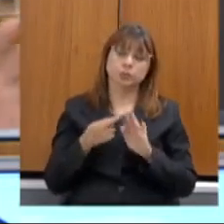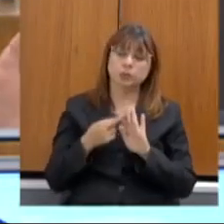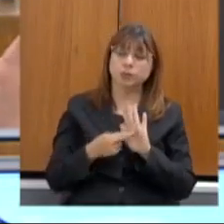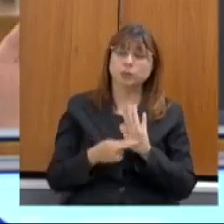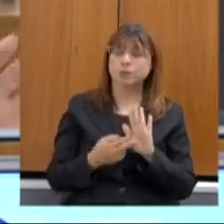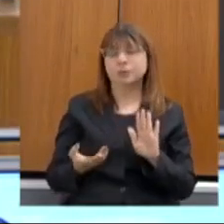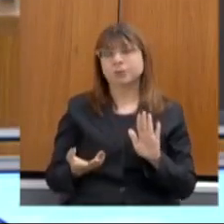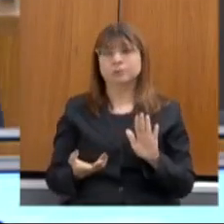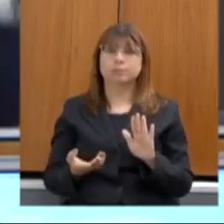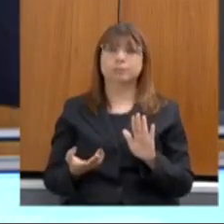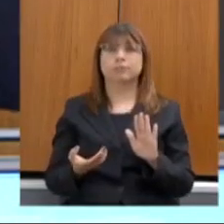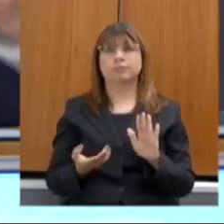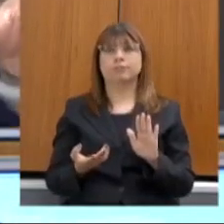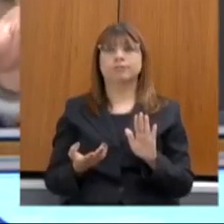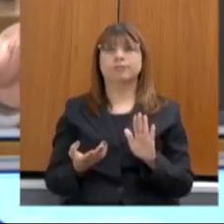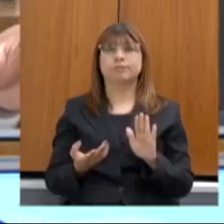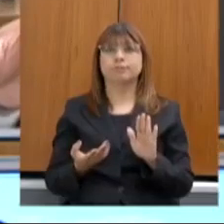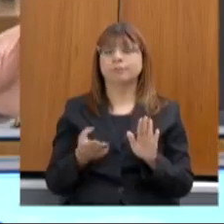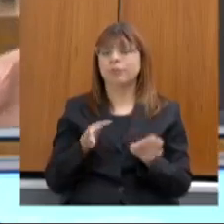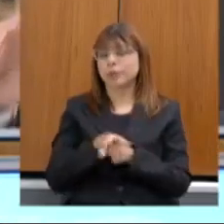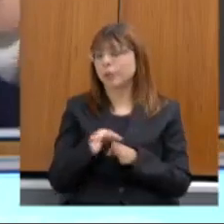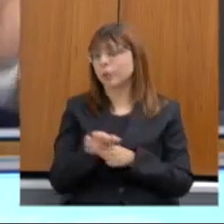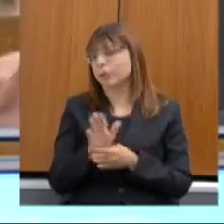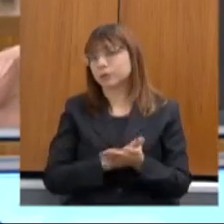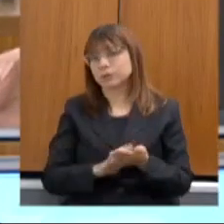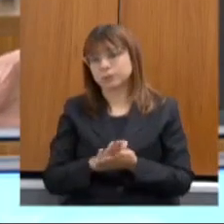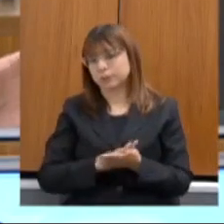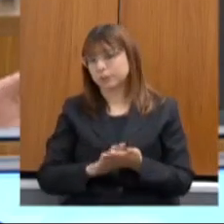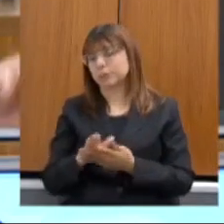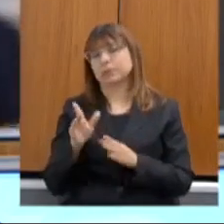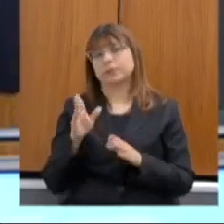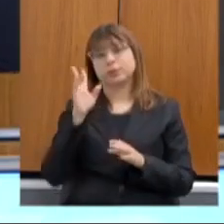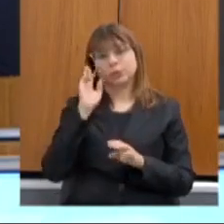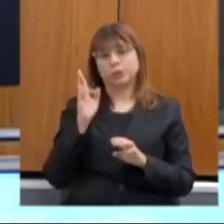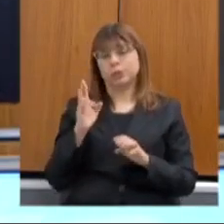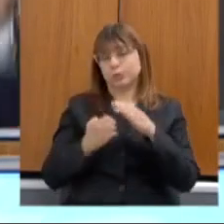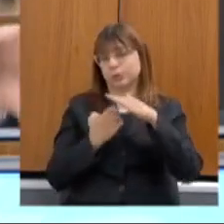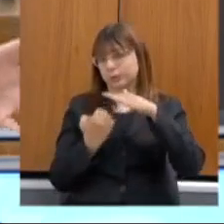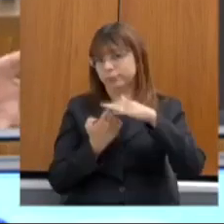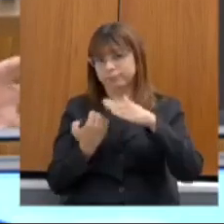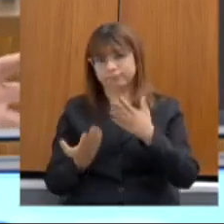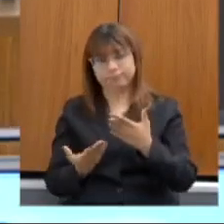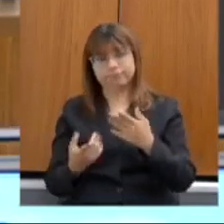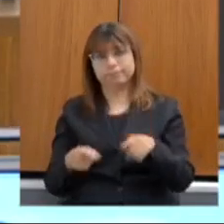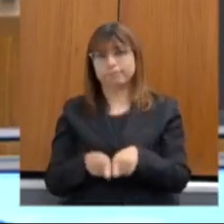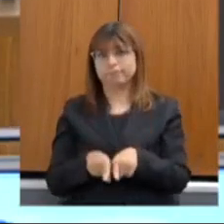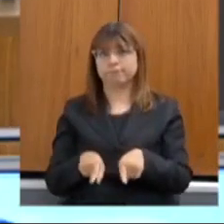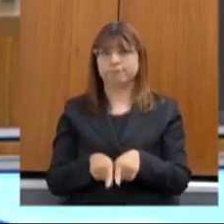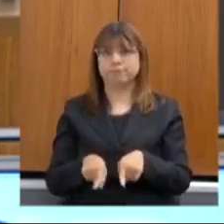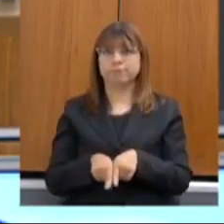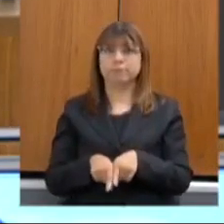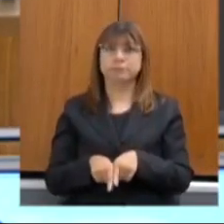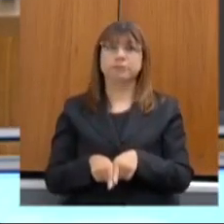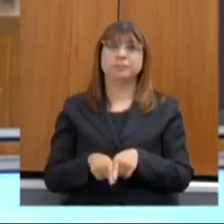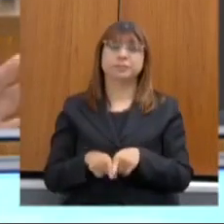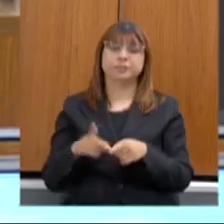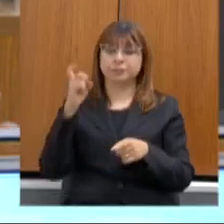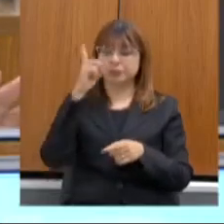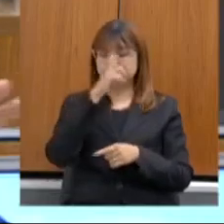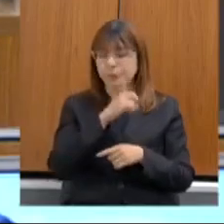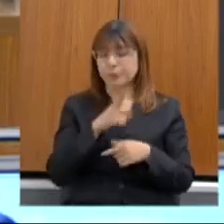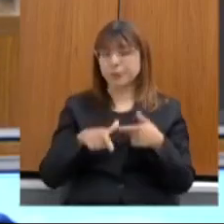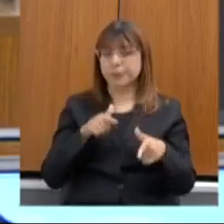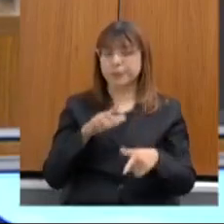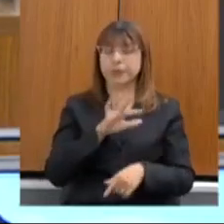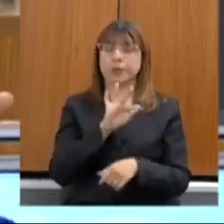desse simplesmente não orienta o empreendedor da poder divino o fiscal e